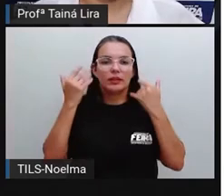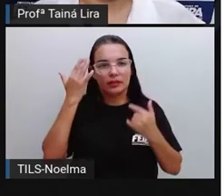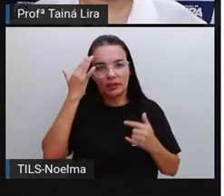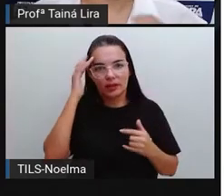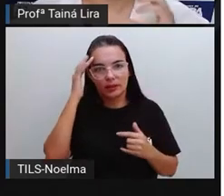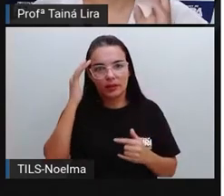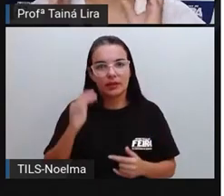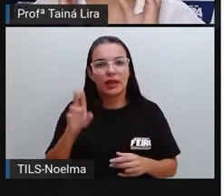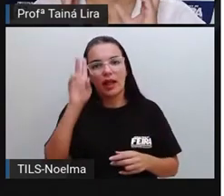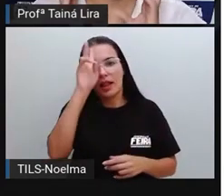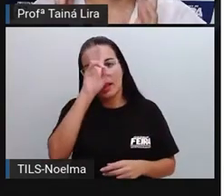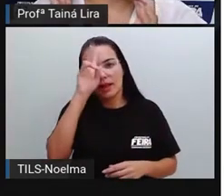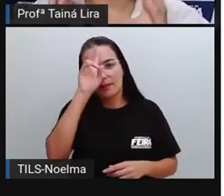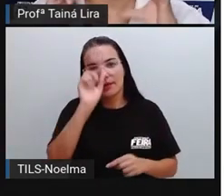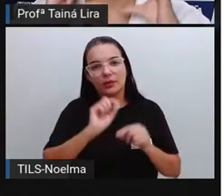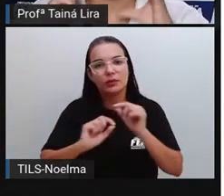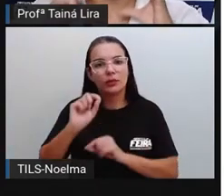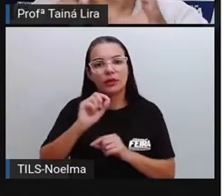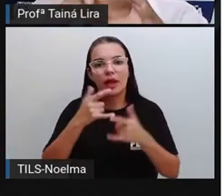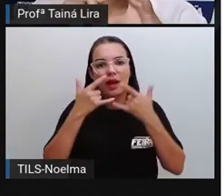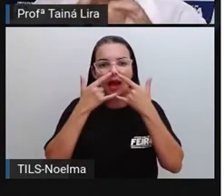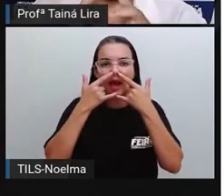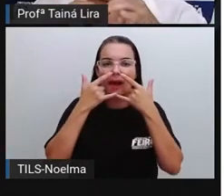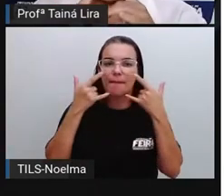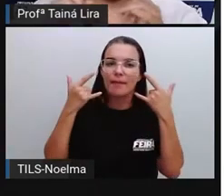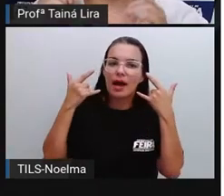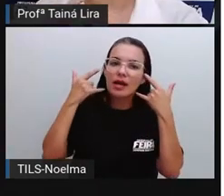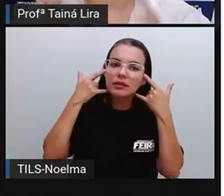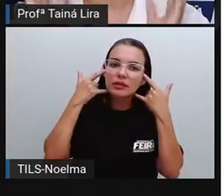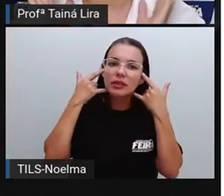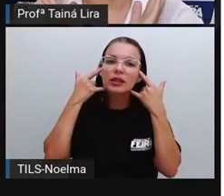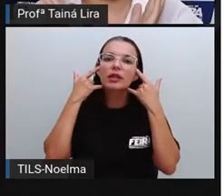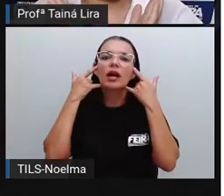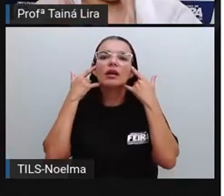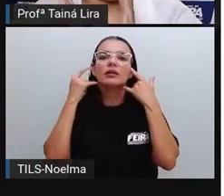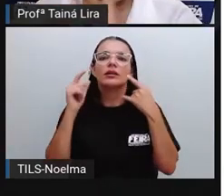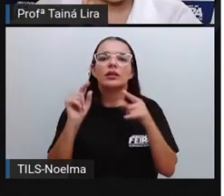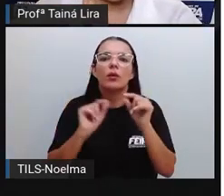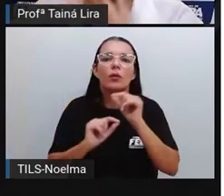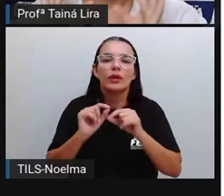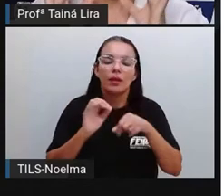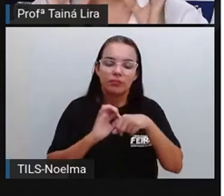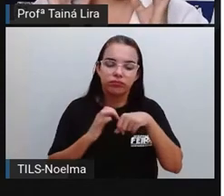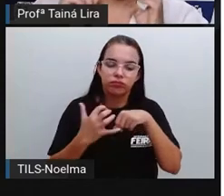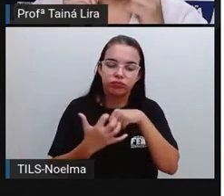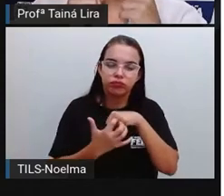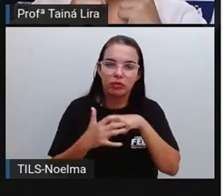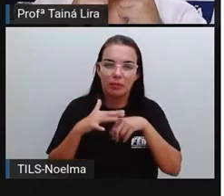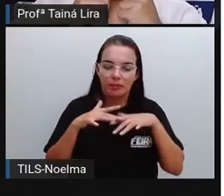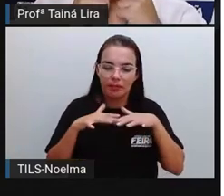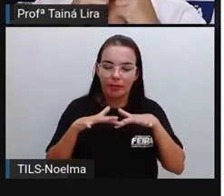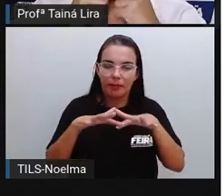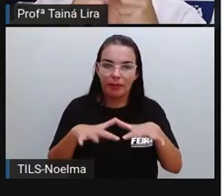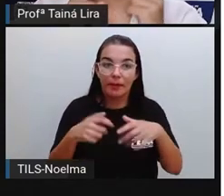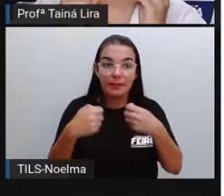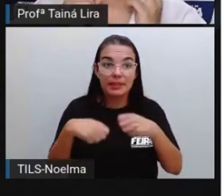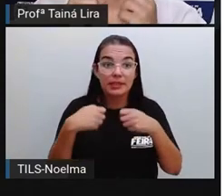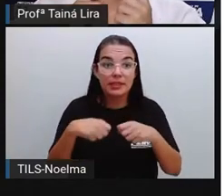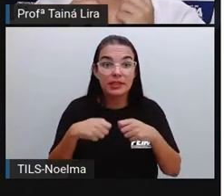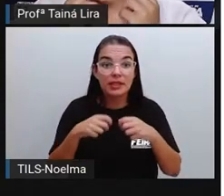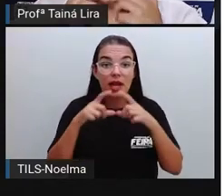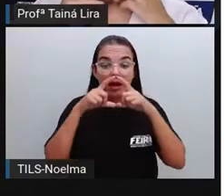tá? Lembrando que a máscara, né, pessoal, falando em máscara, falando em pandemia, a máscara precisa cobrir,